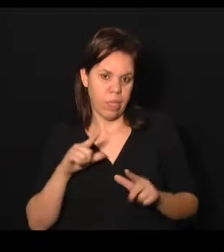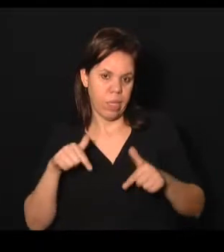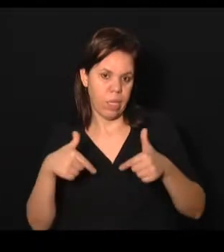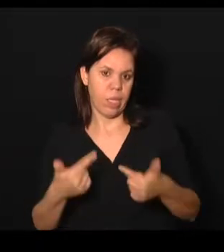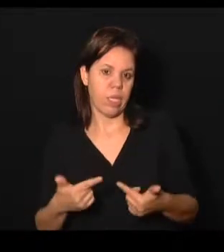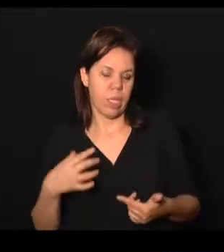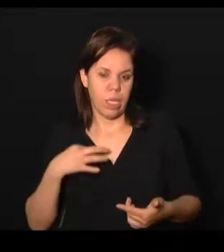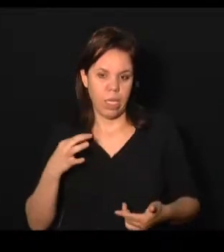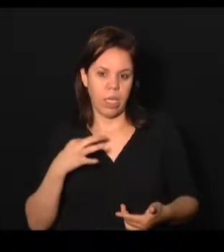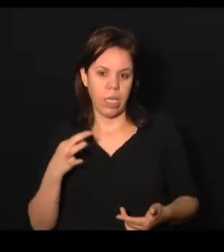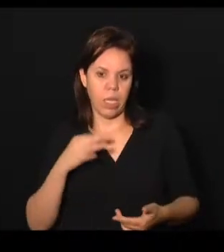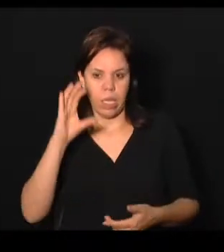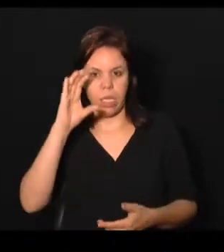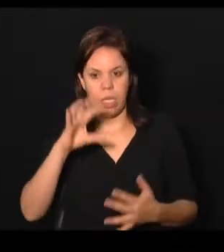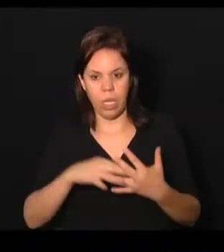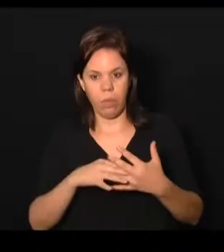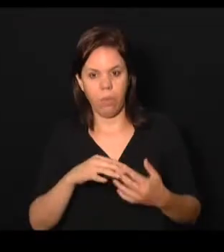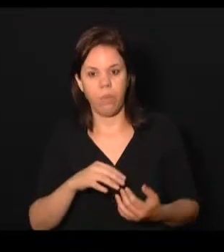nosso ato cidadão.